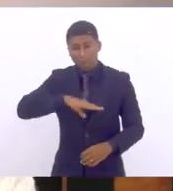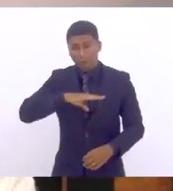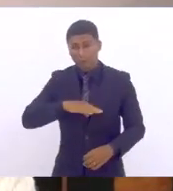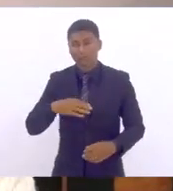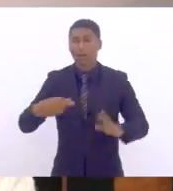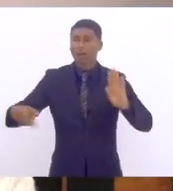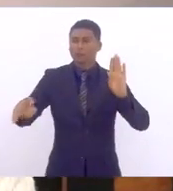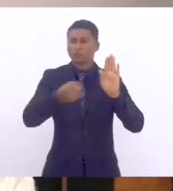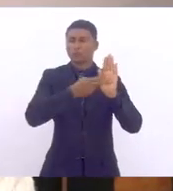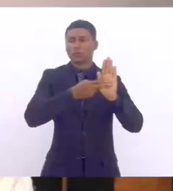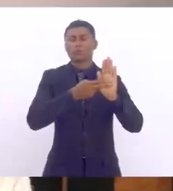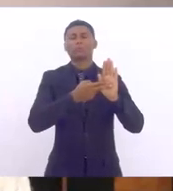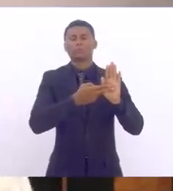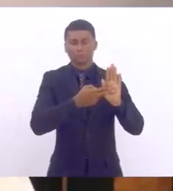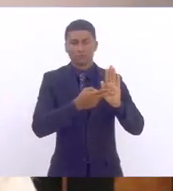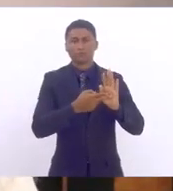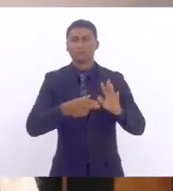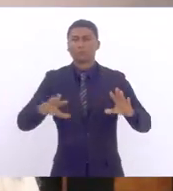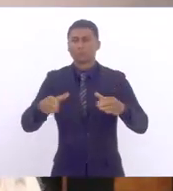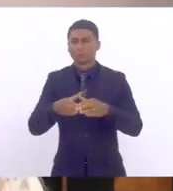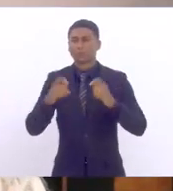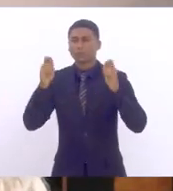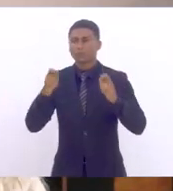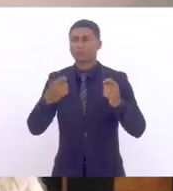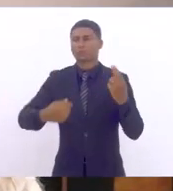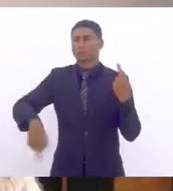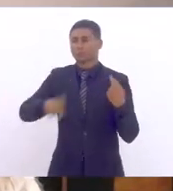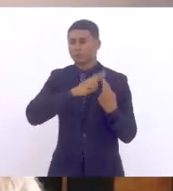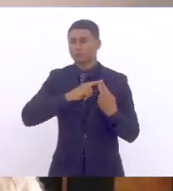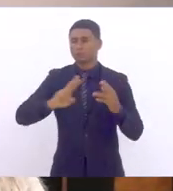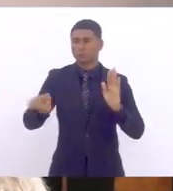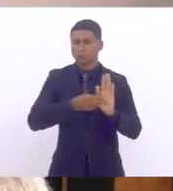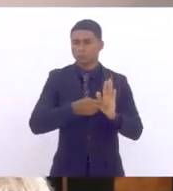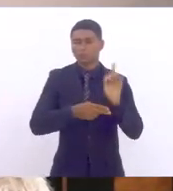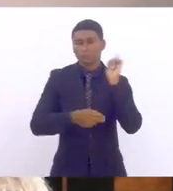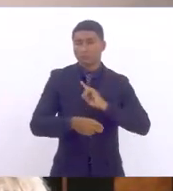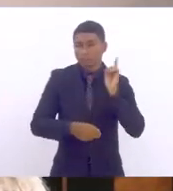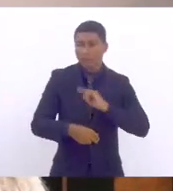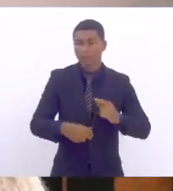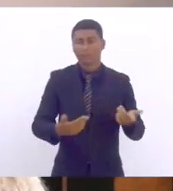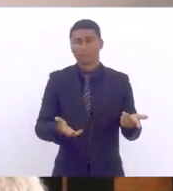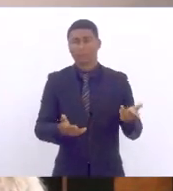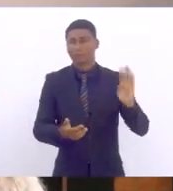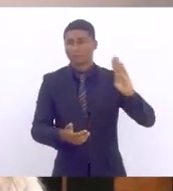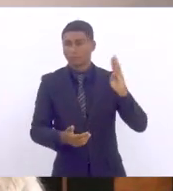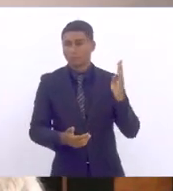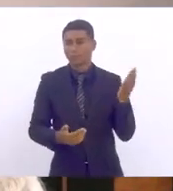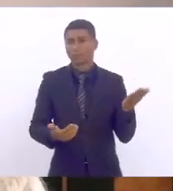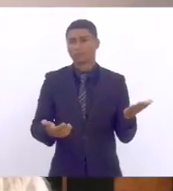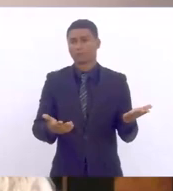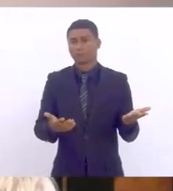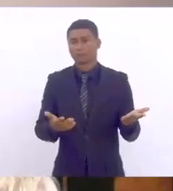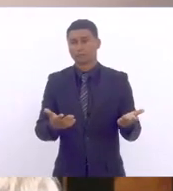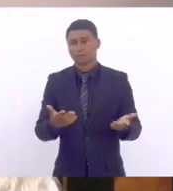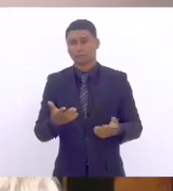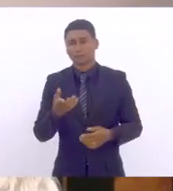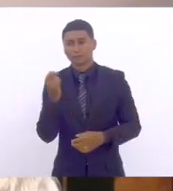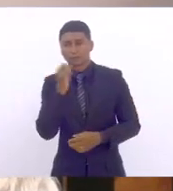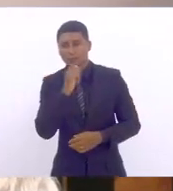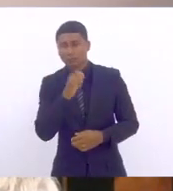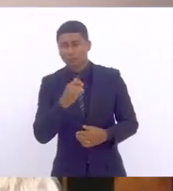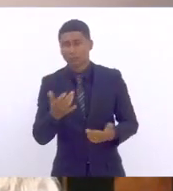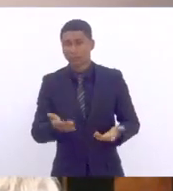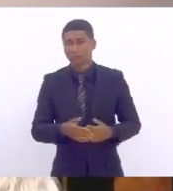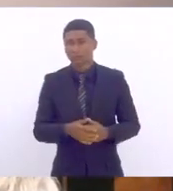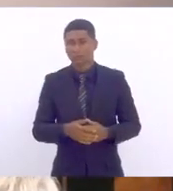a responsabilidade sobre a torcida. Por que o Flamengo não vai fazer a mesma coisa? O Botafogo com a Fúria, o Fluminense com a Força Flu e com a Yang,